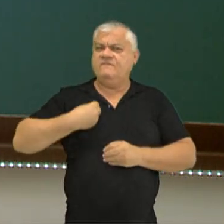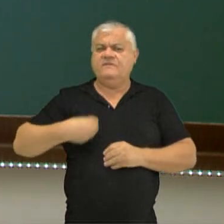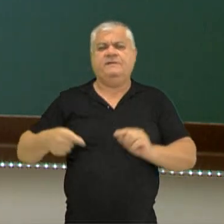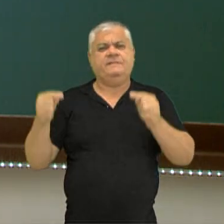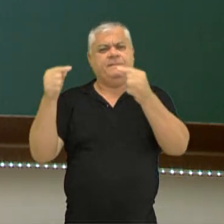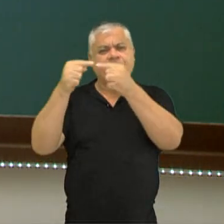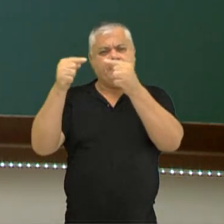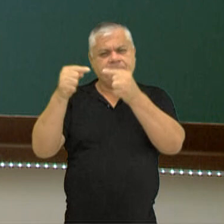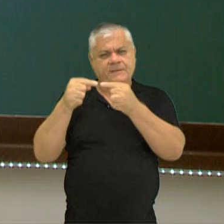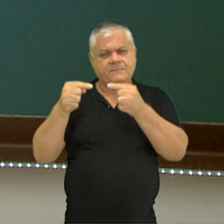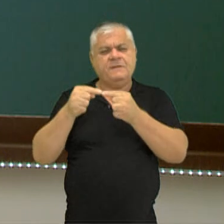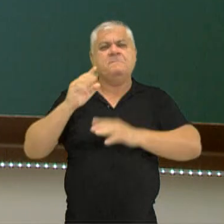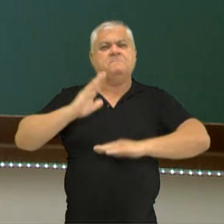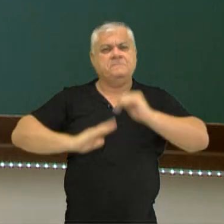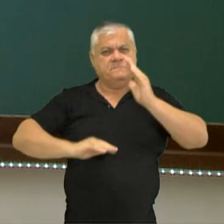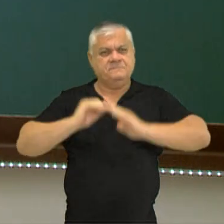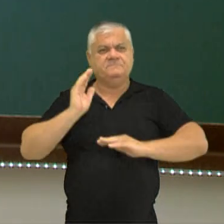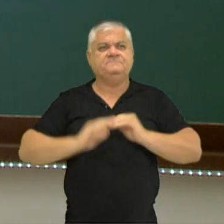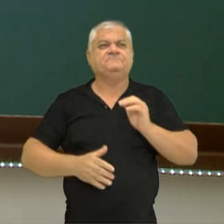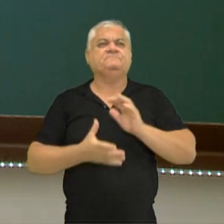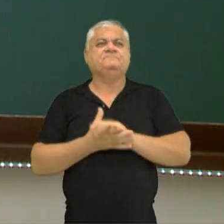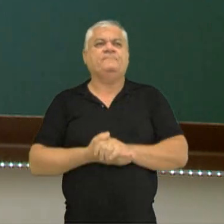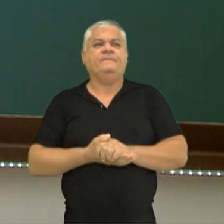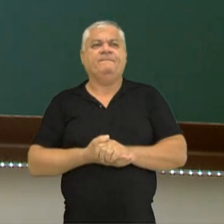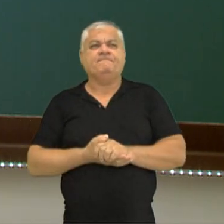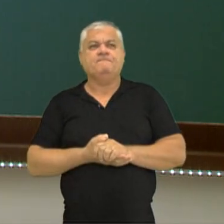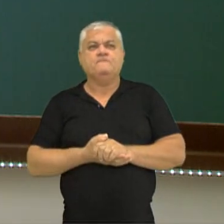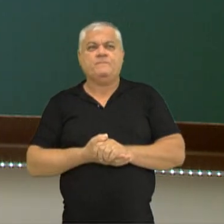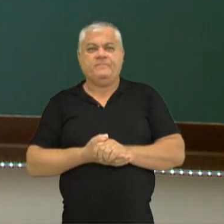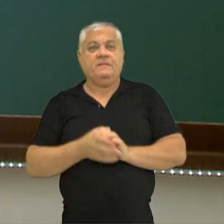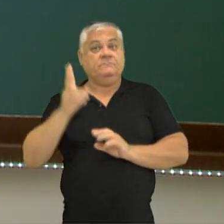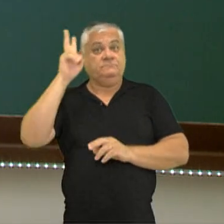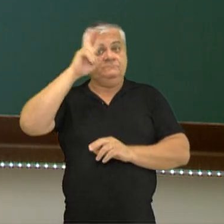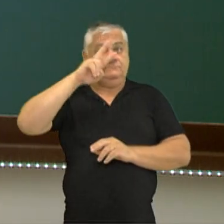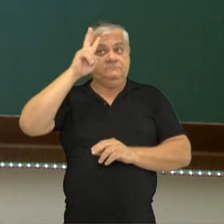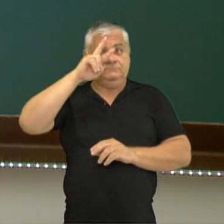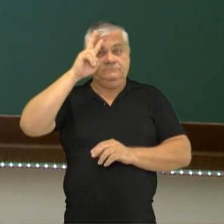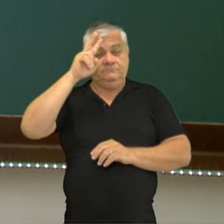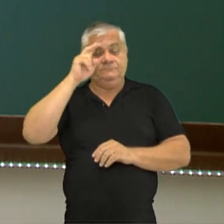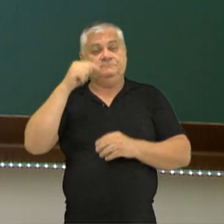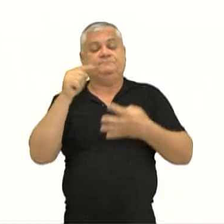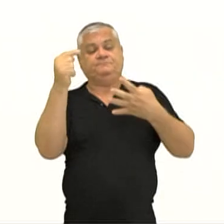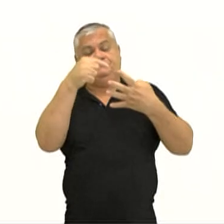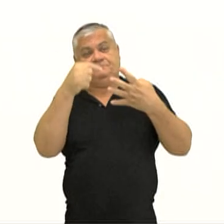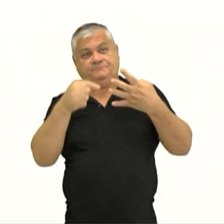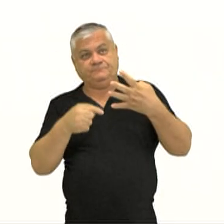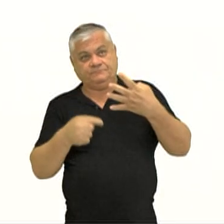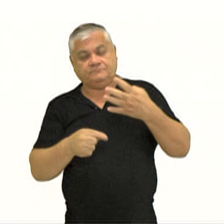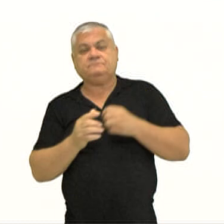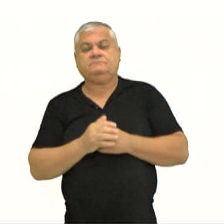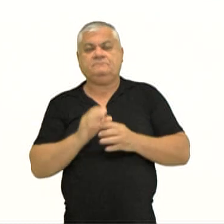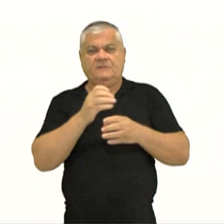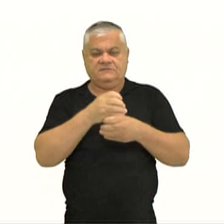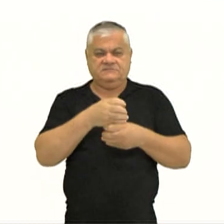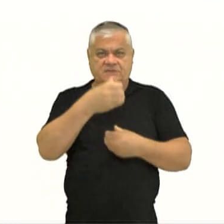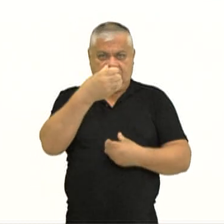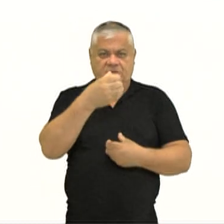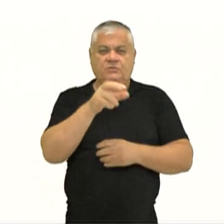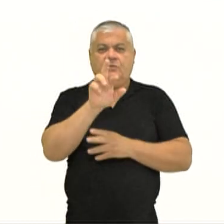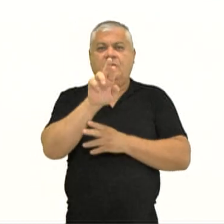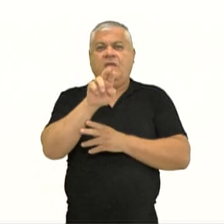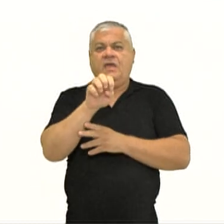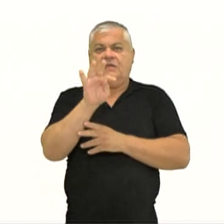aplicações práticas muito eficientes. Então vamos relembrar alguns conceitos a respeito do cilindro. O cilindro reto,